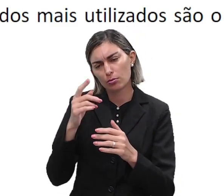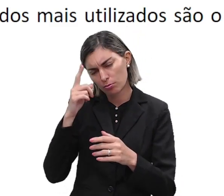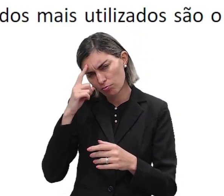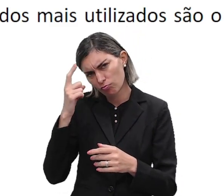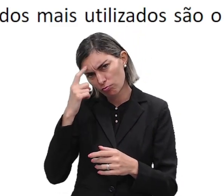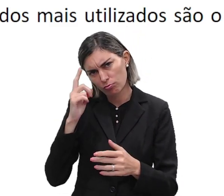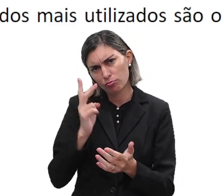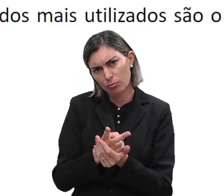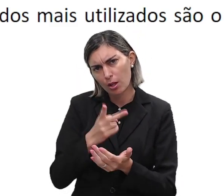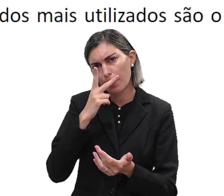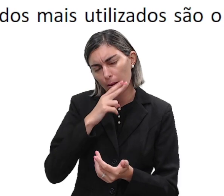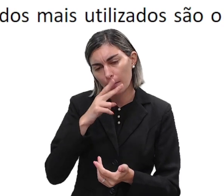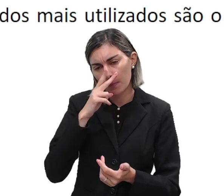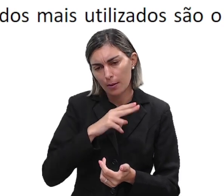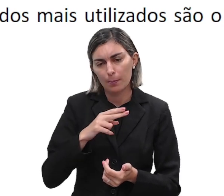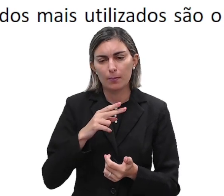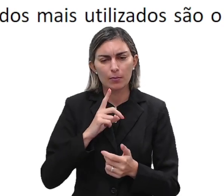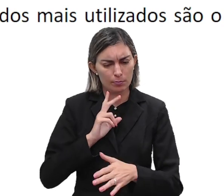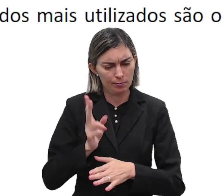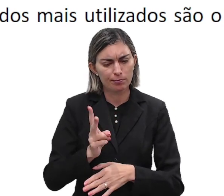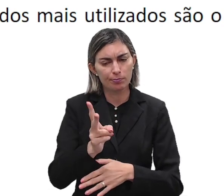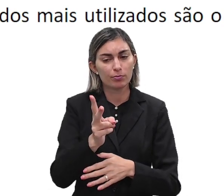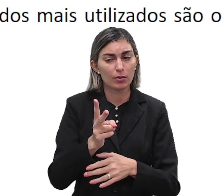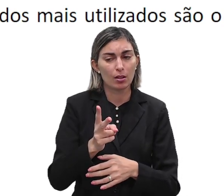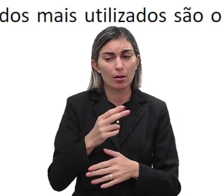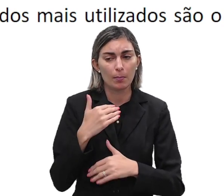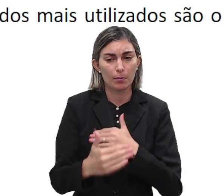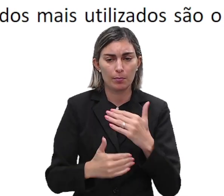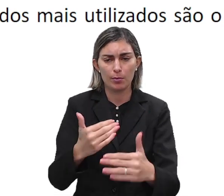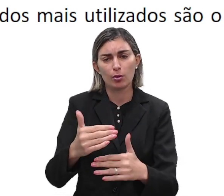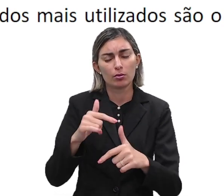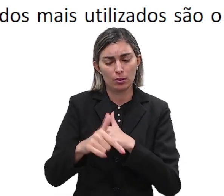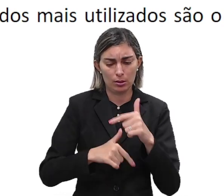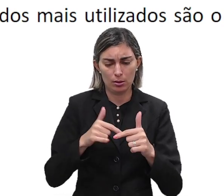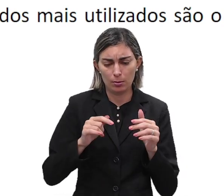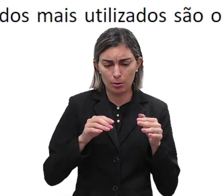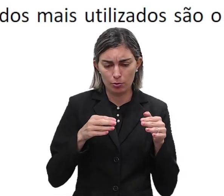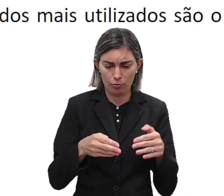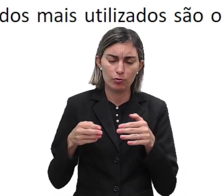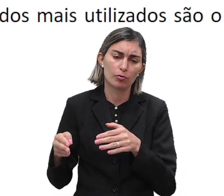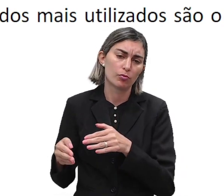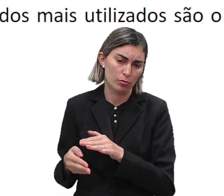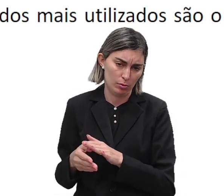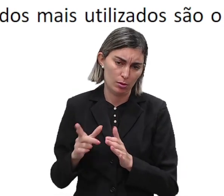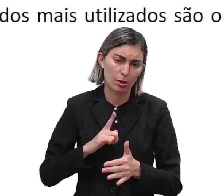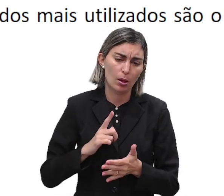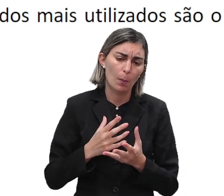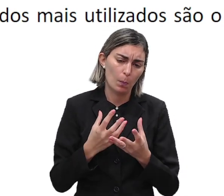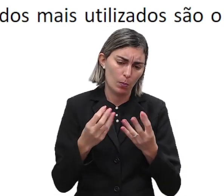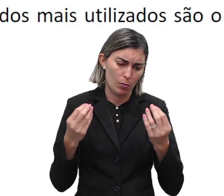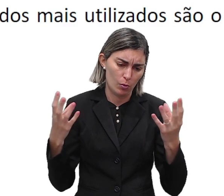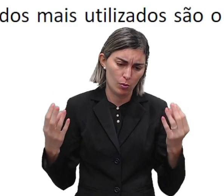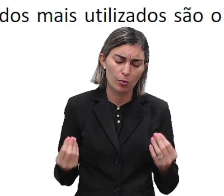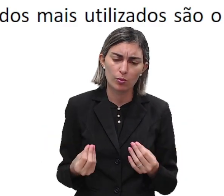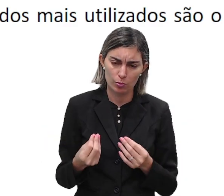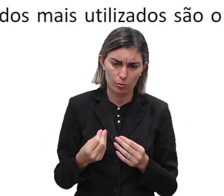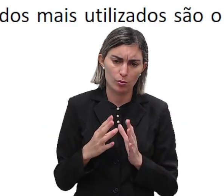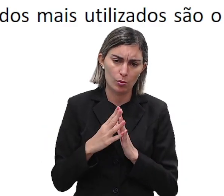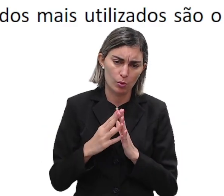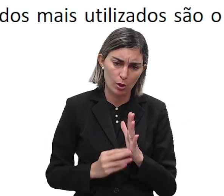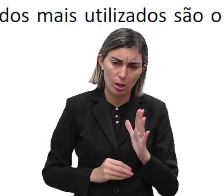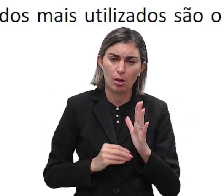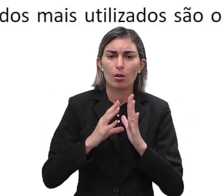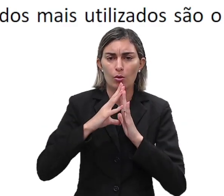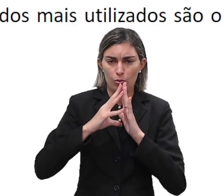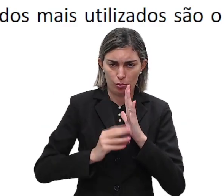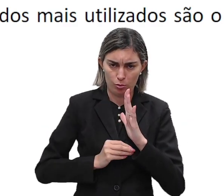constante e repetitivo de processos e atividades específicas. Existem muitos modos ou muitos